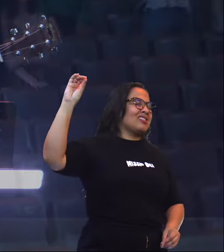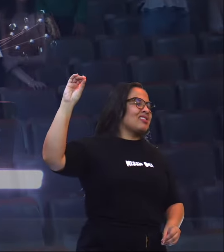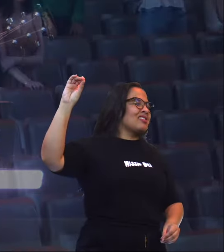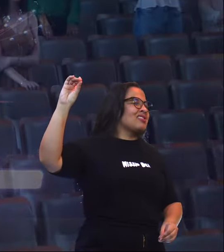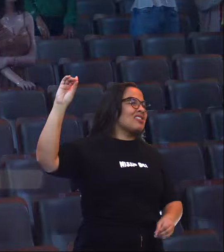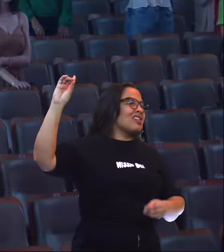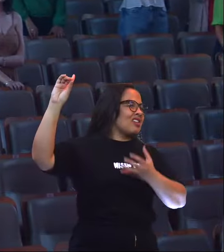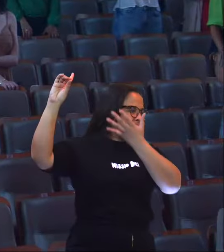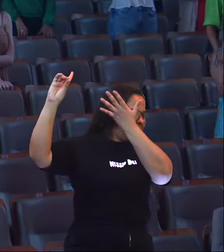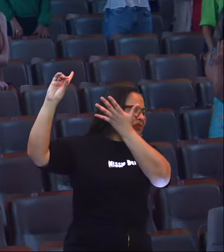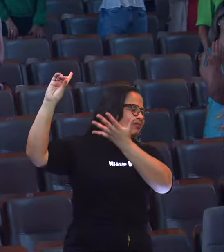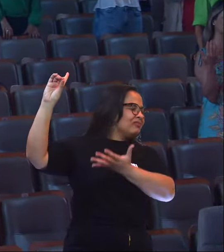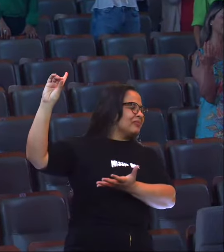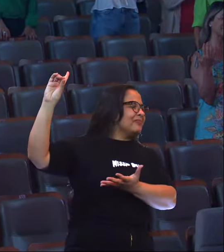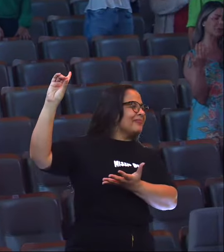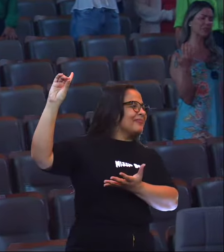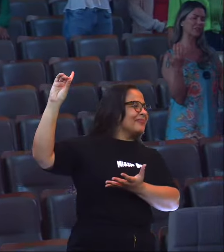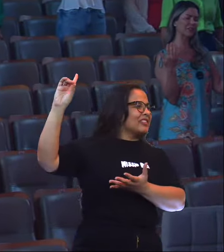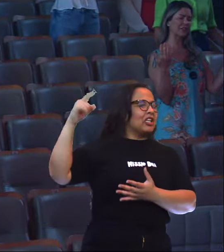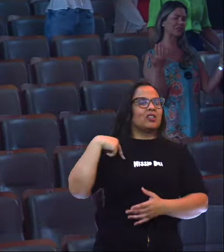a respeito de quem Ele é.